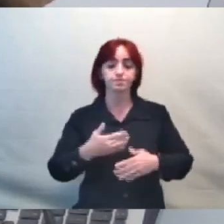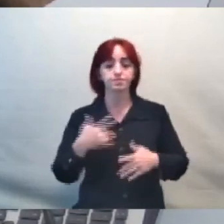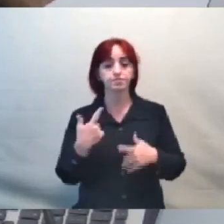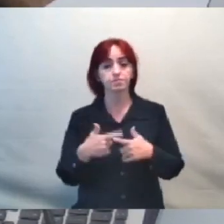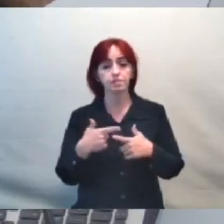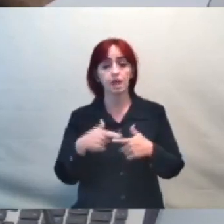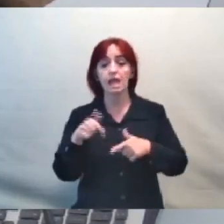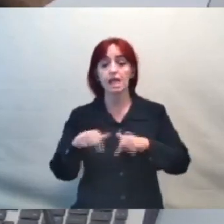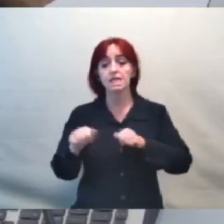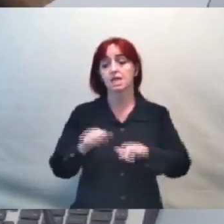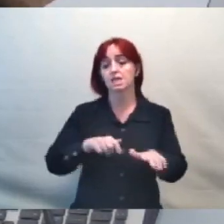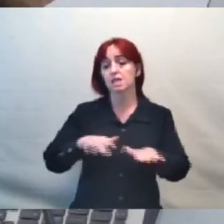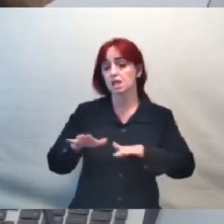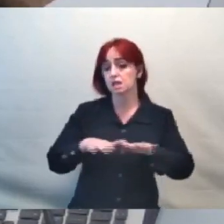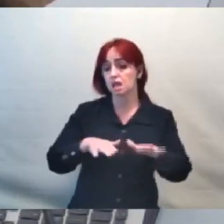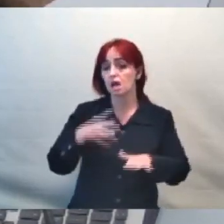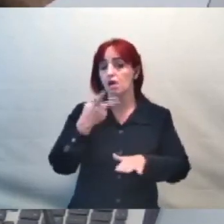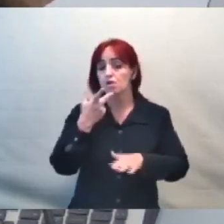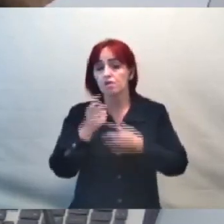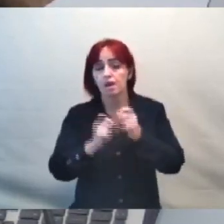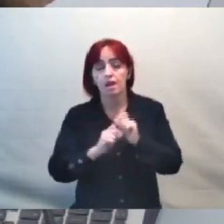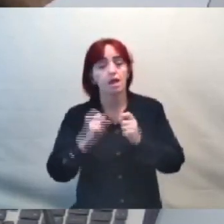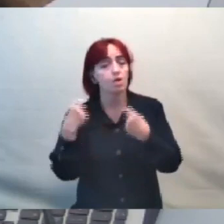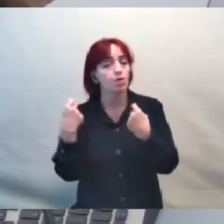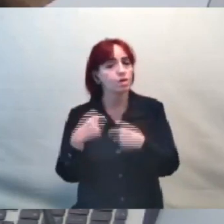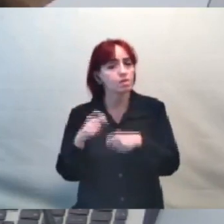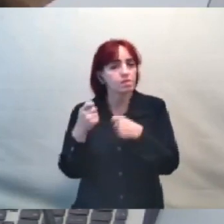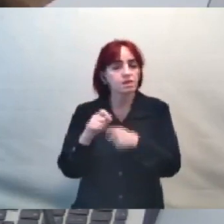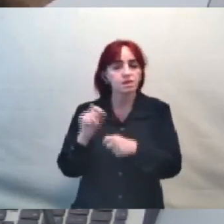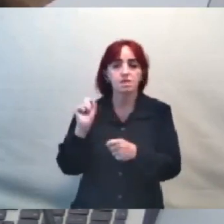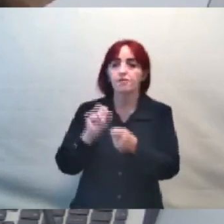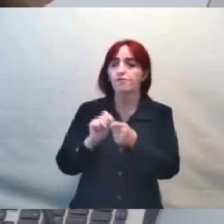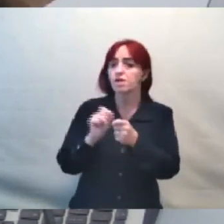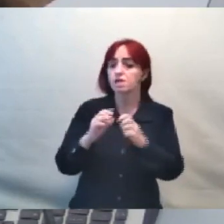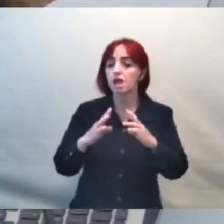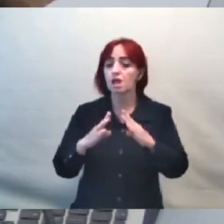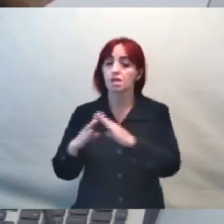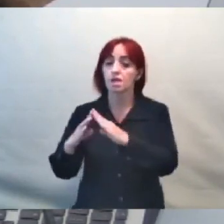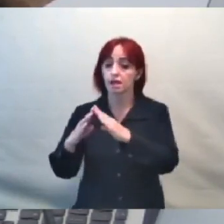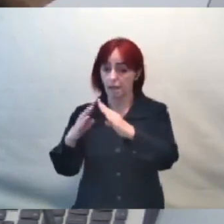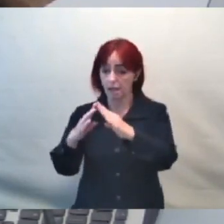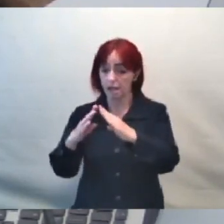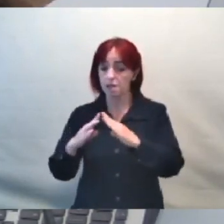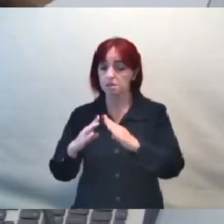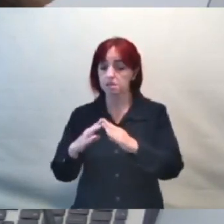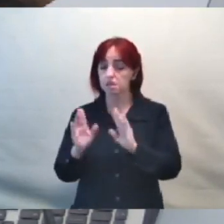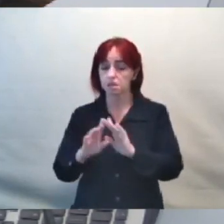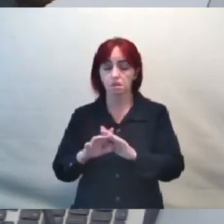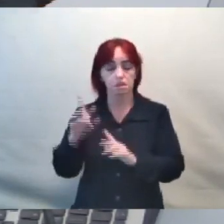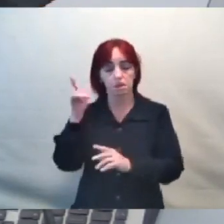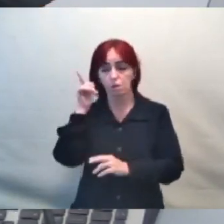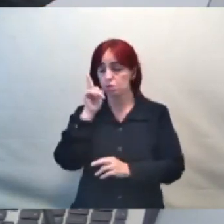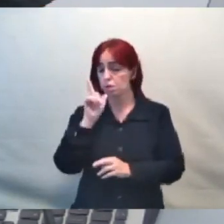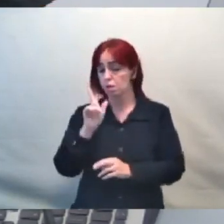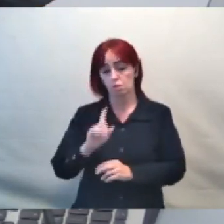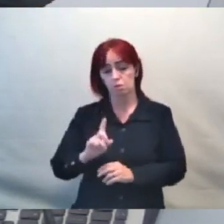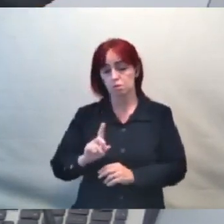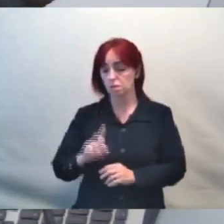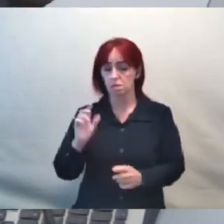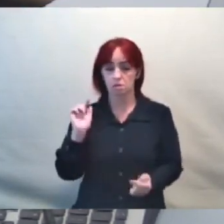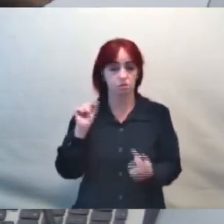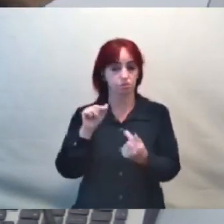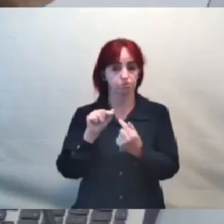falar o que precisa fazer no domicílio, elas não estão alcançando o seu objetivo.